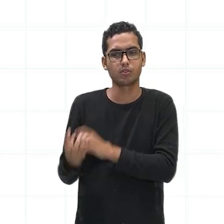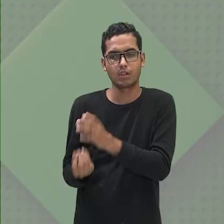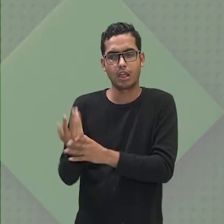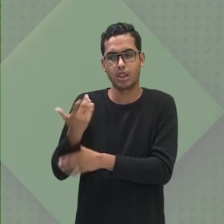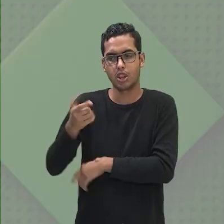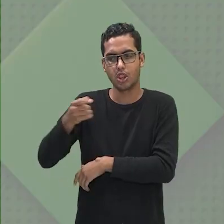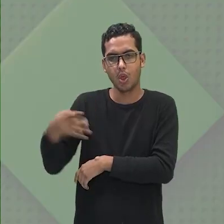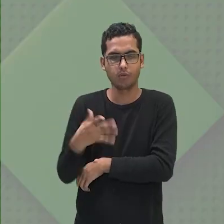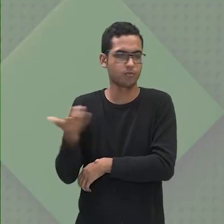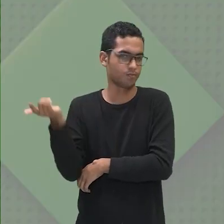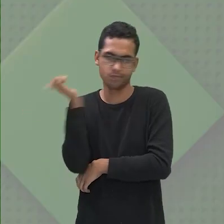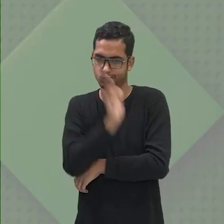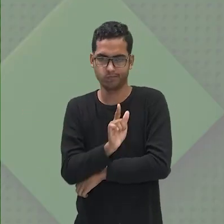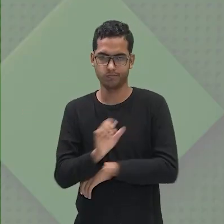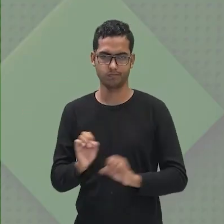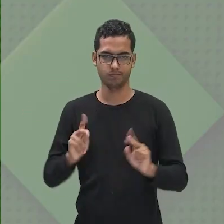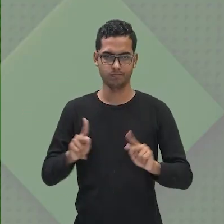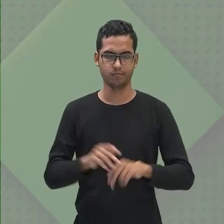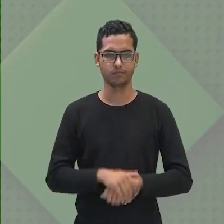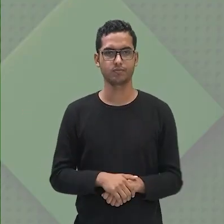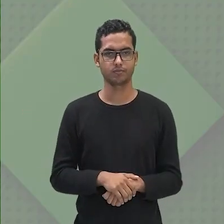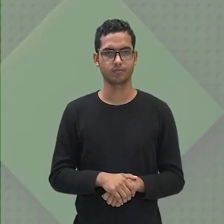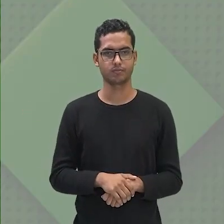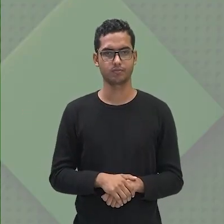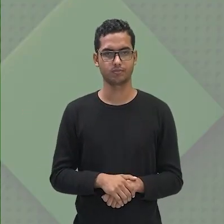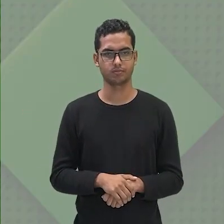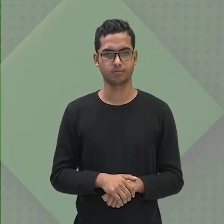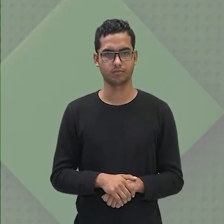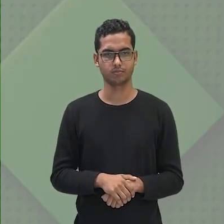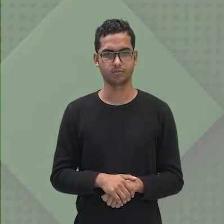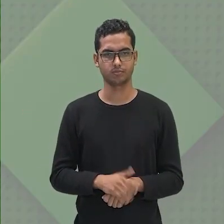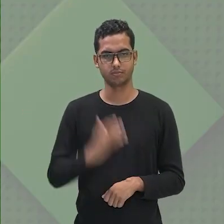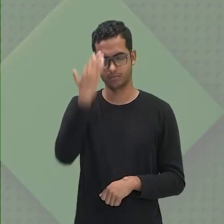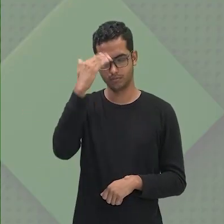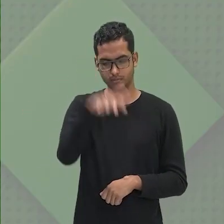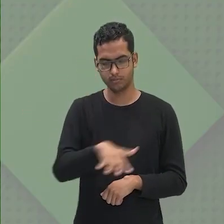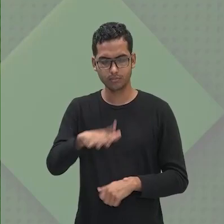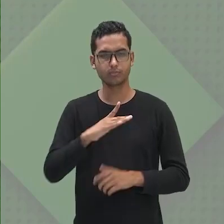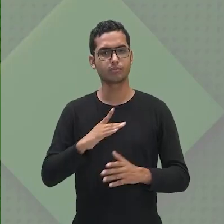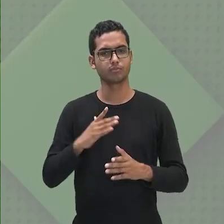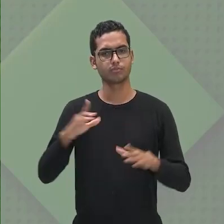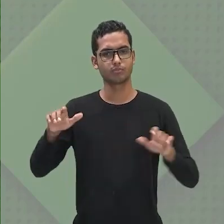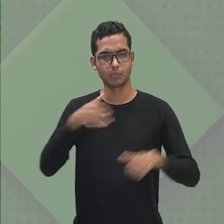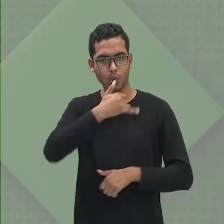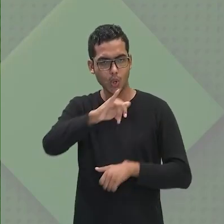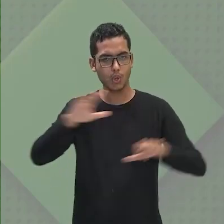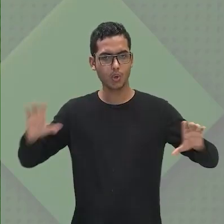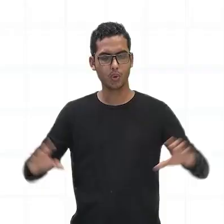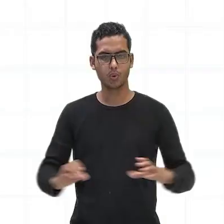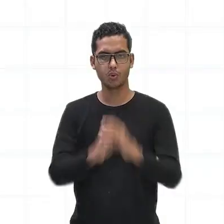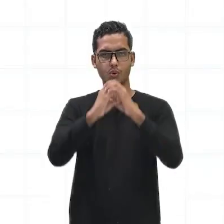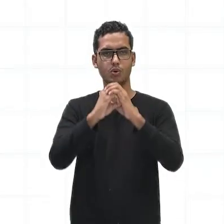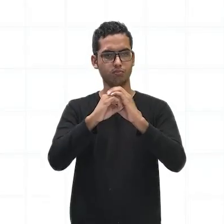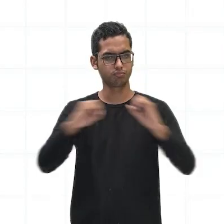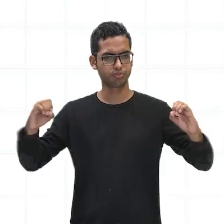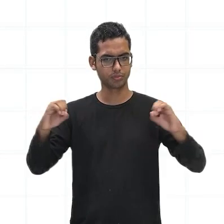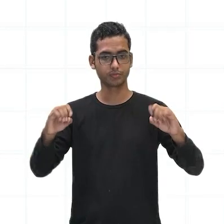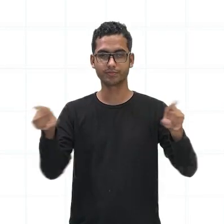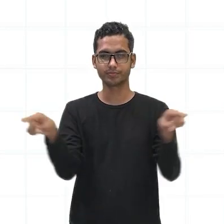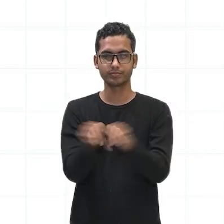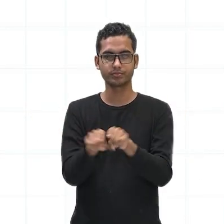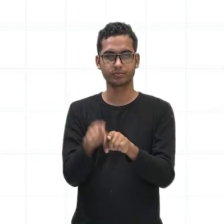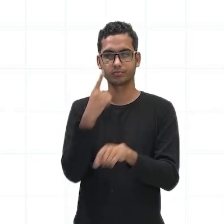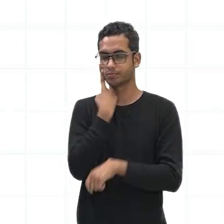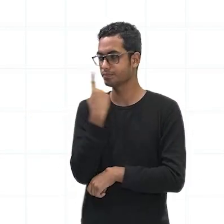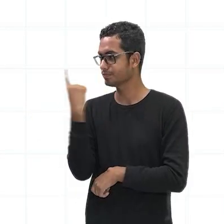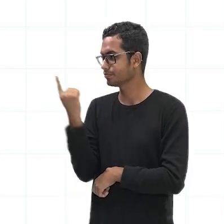não renovável, ok? Muito bem, para a gente compreender um pouco mais ali sobre a energia atômica. Ainda sobre a energia atômica, a gente vai visualizar agora